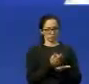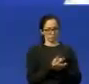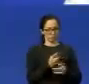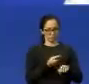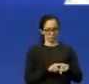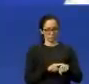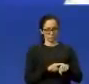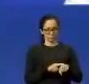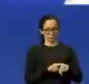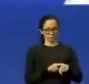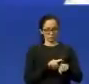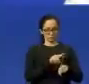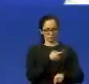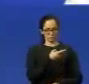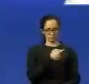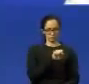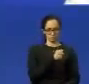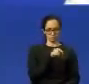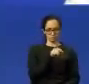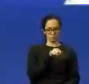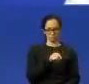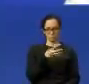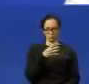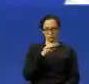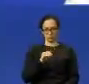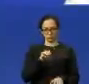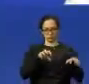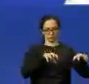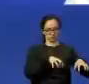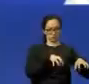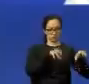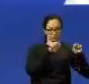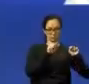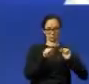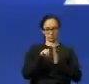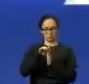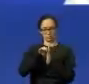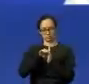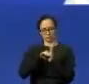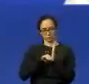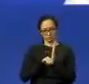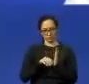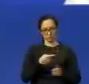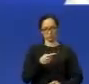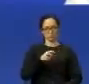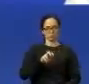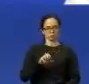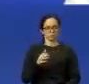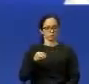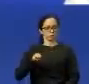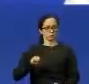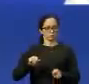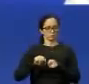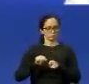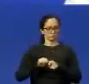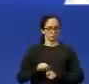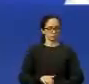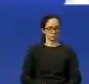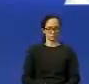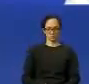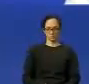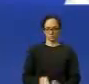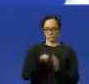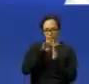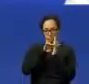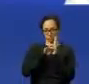40, a chuva cessa e, nesse exato instante, o nível da água na piscina baixou para 15 centímetros. O instante em que a água dessa